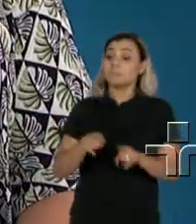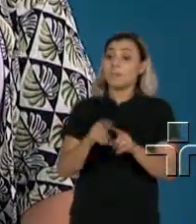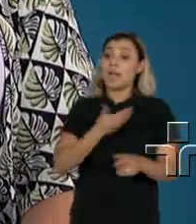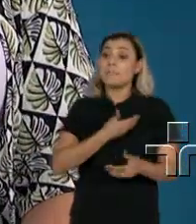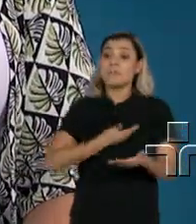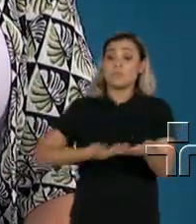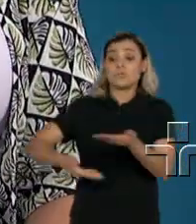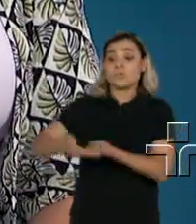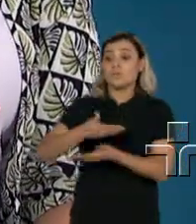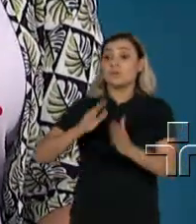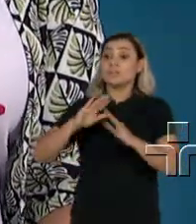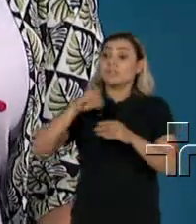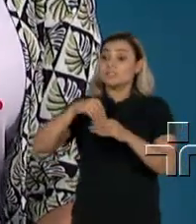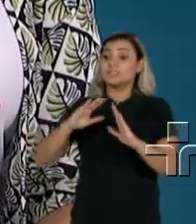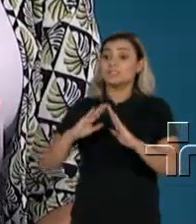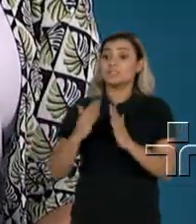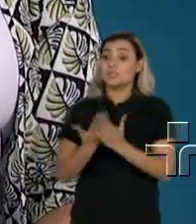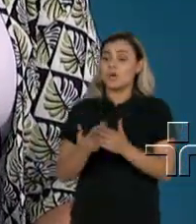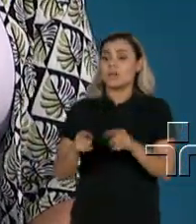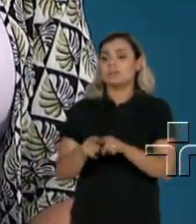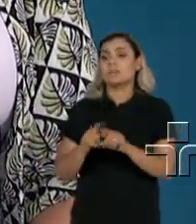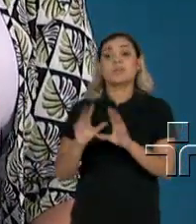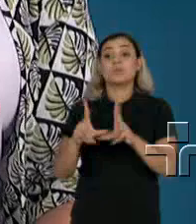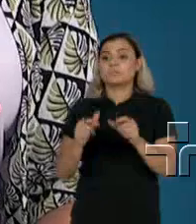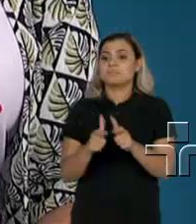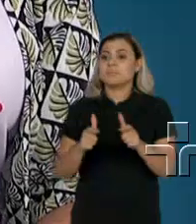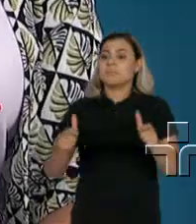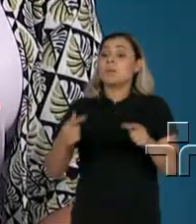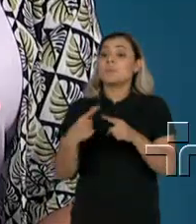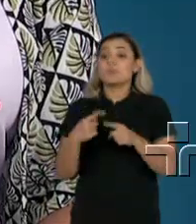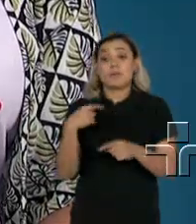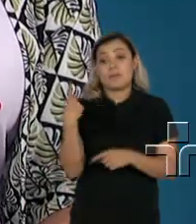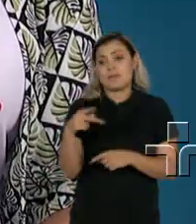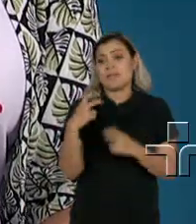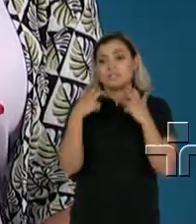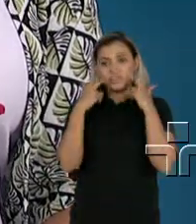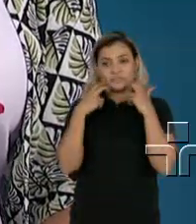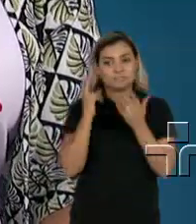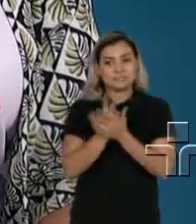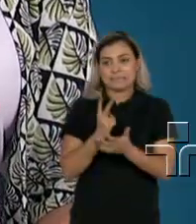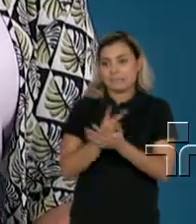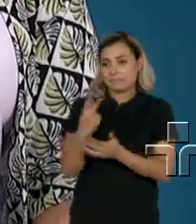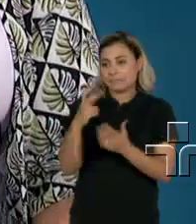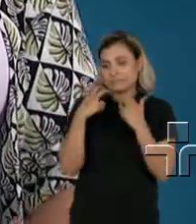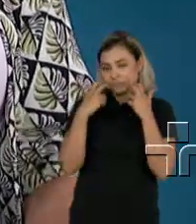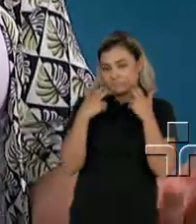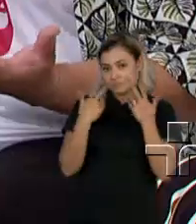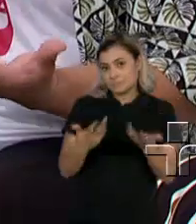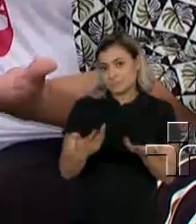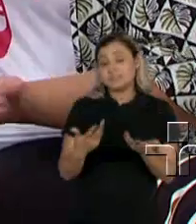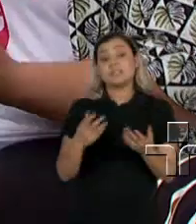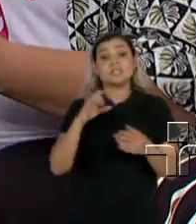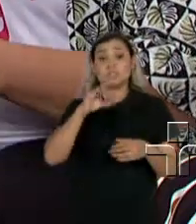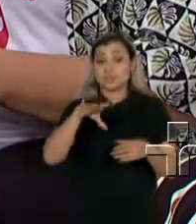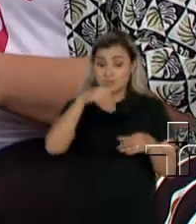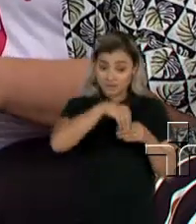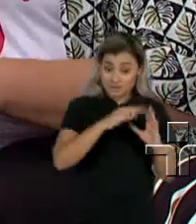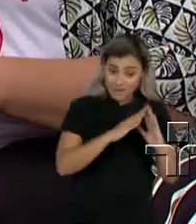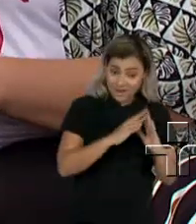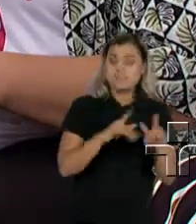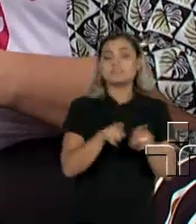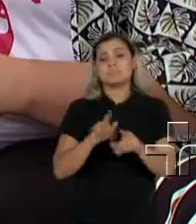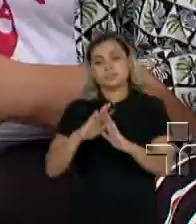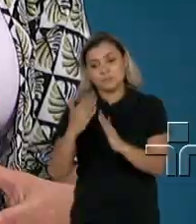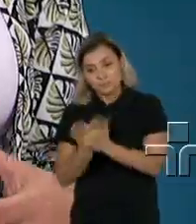de amizades dela na escola cresceu porque a mãe sempre foi bastante tímida também não só em casa como na escola